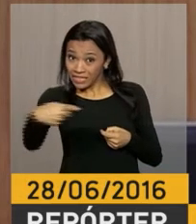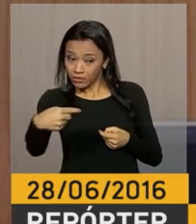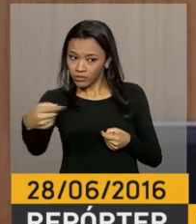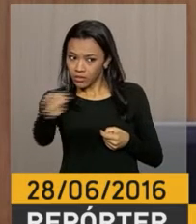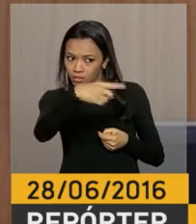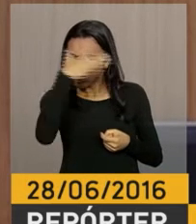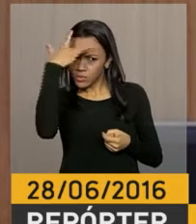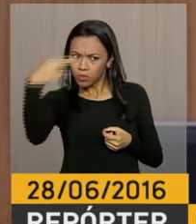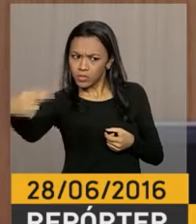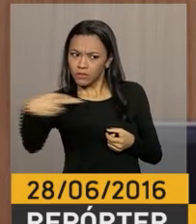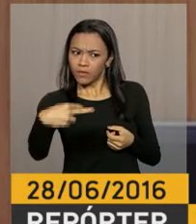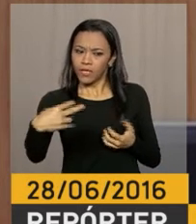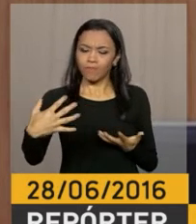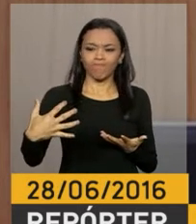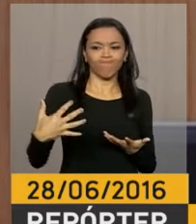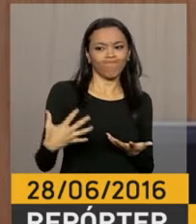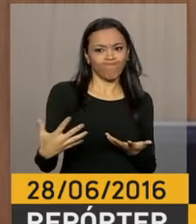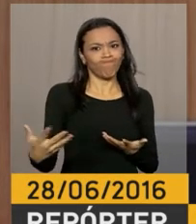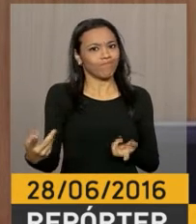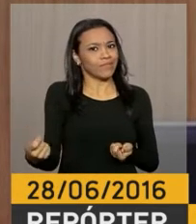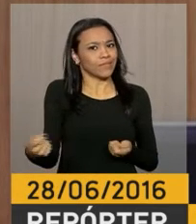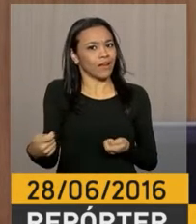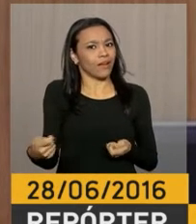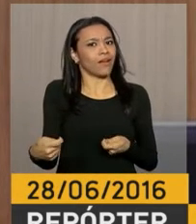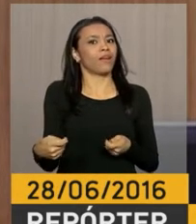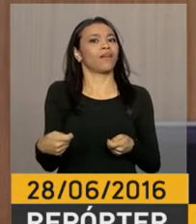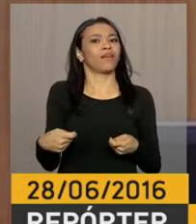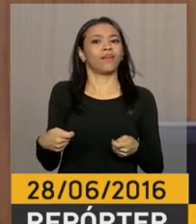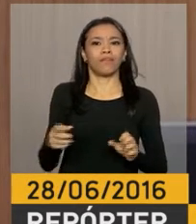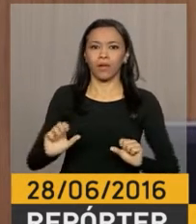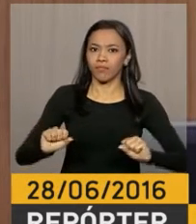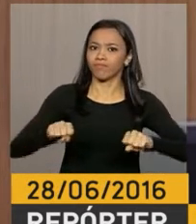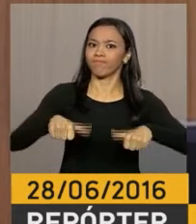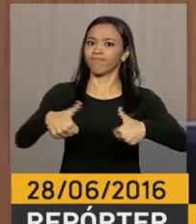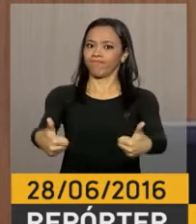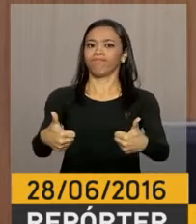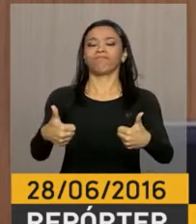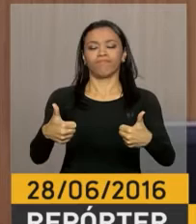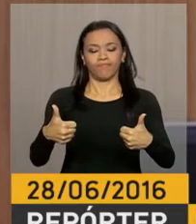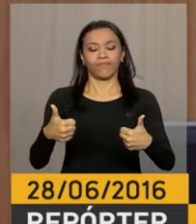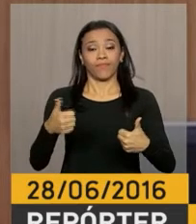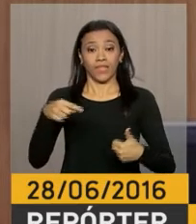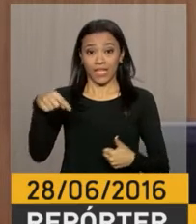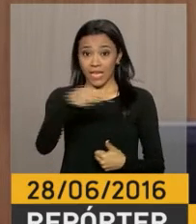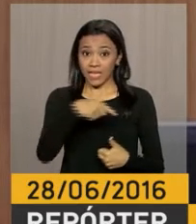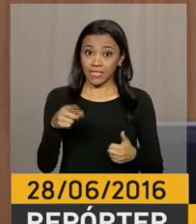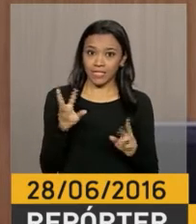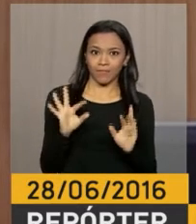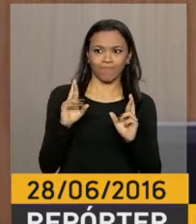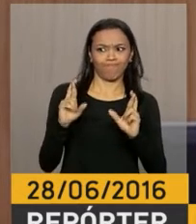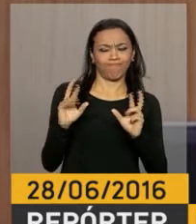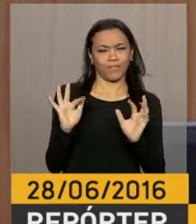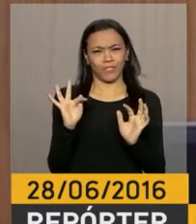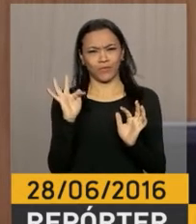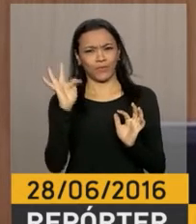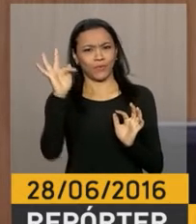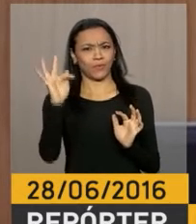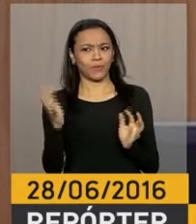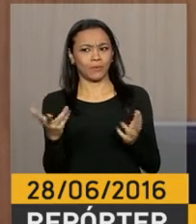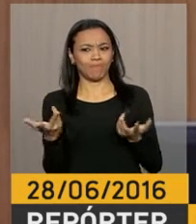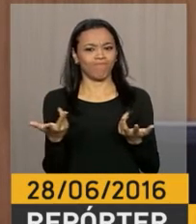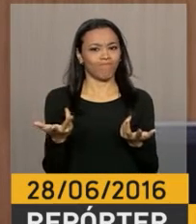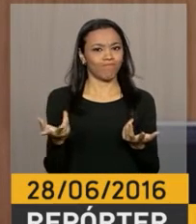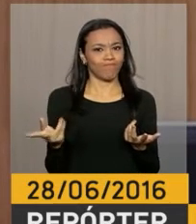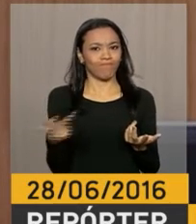com que essas expectativas se materializem mais à frente. Que essas expectativas se transformem